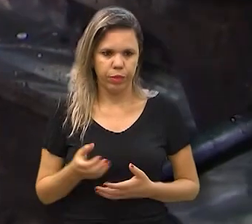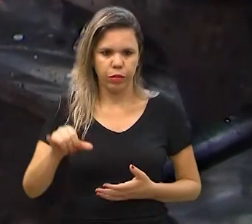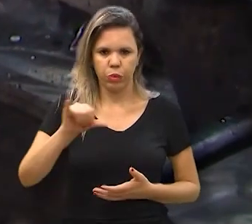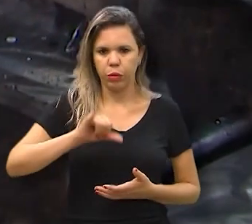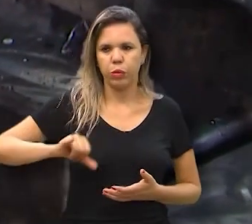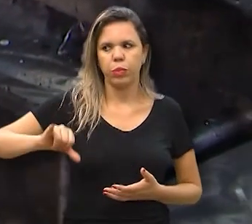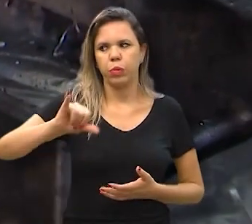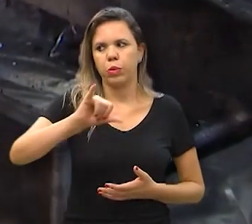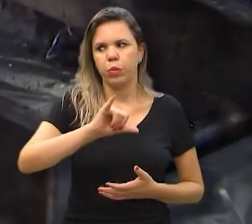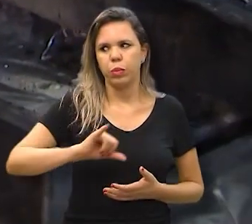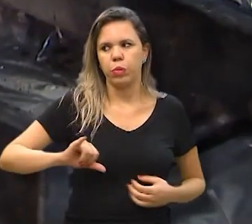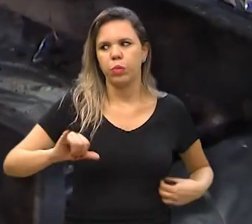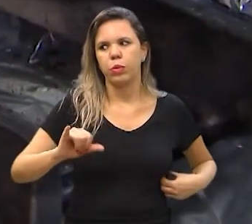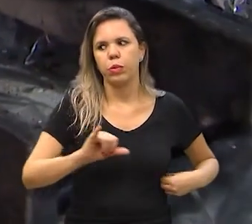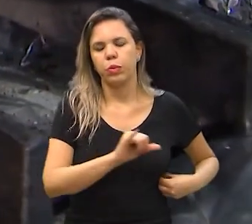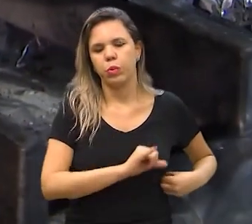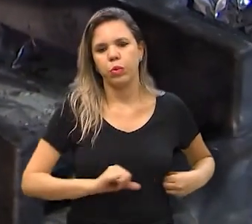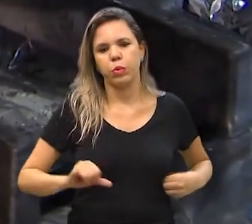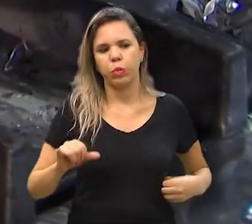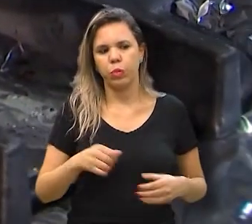Aí você coloca o azeite